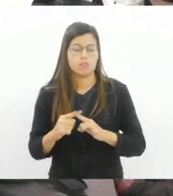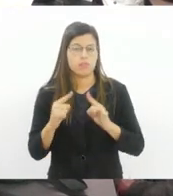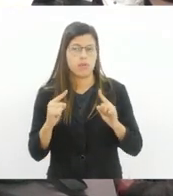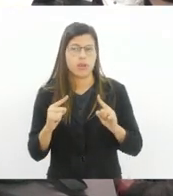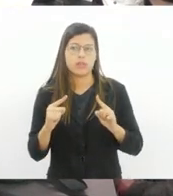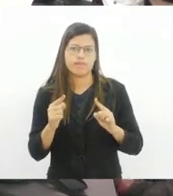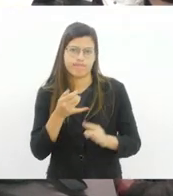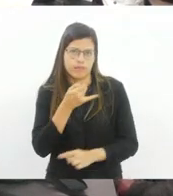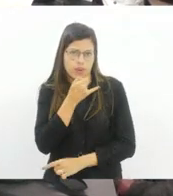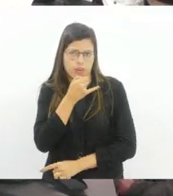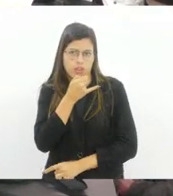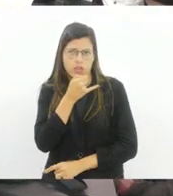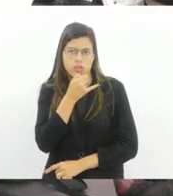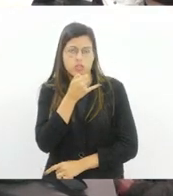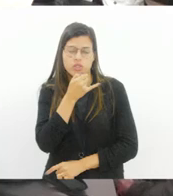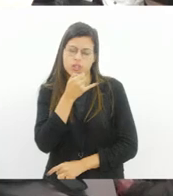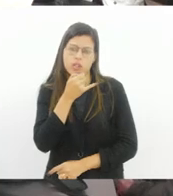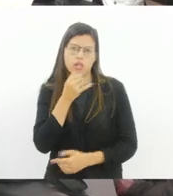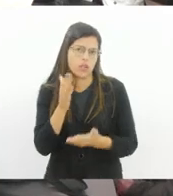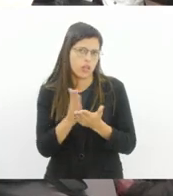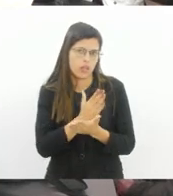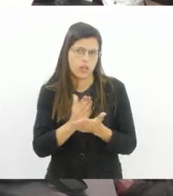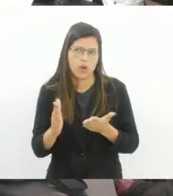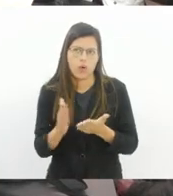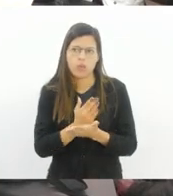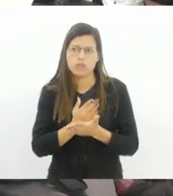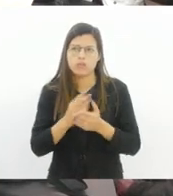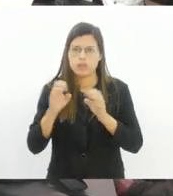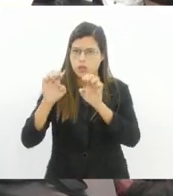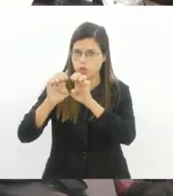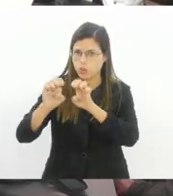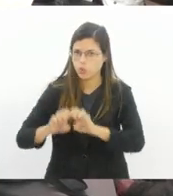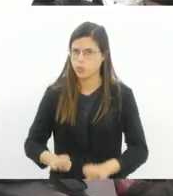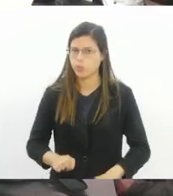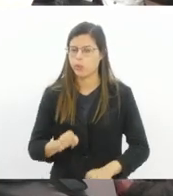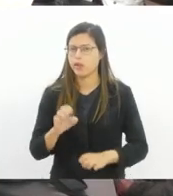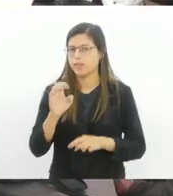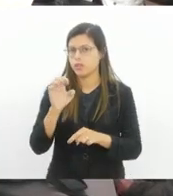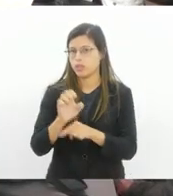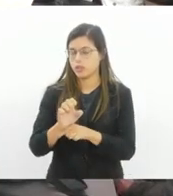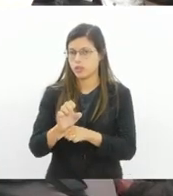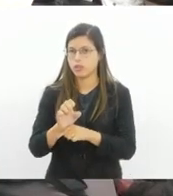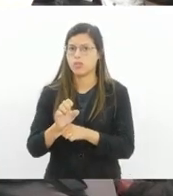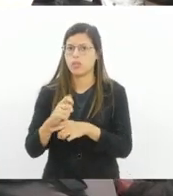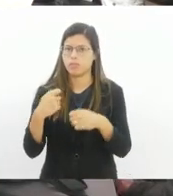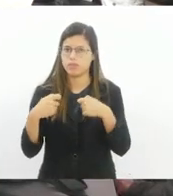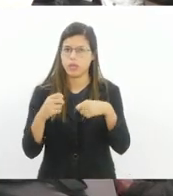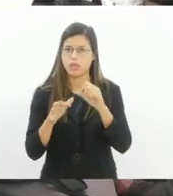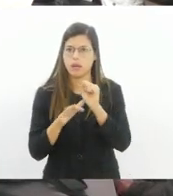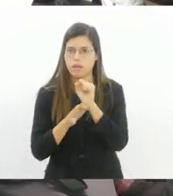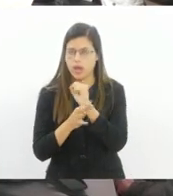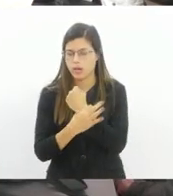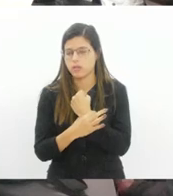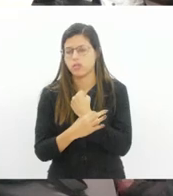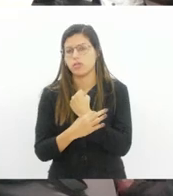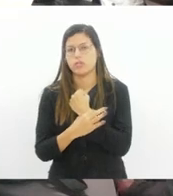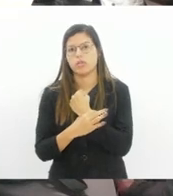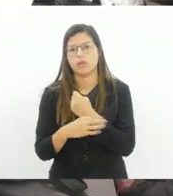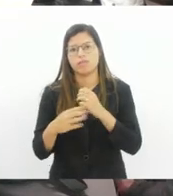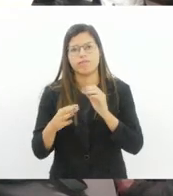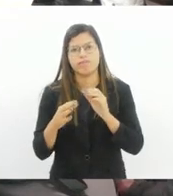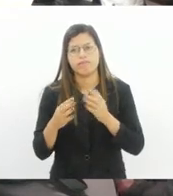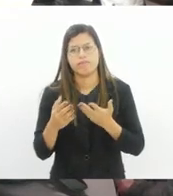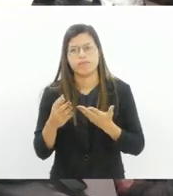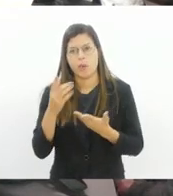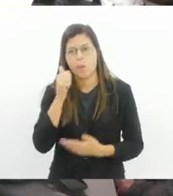é lamentável que parte da estrutura de Estado que deveria garantir a segurança das nossas mulheres